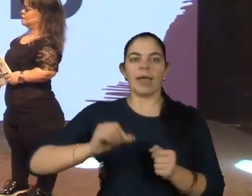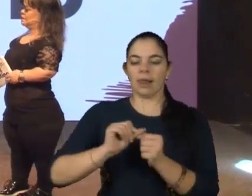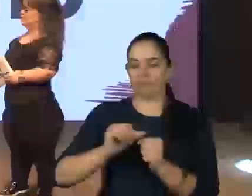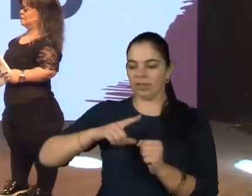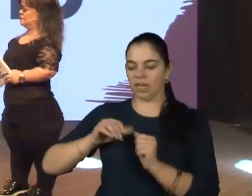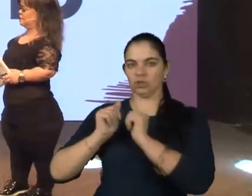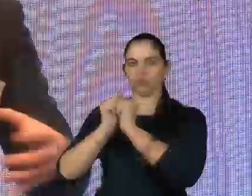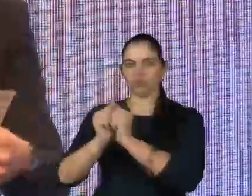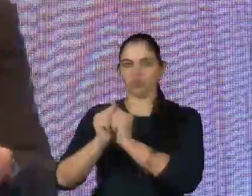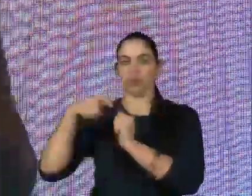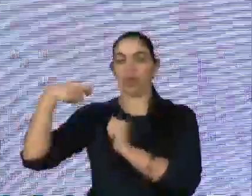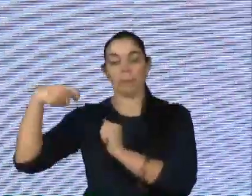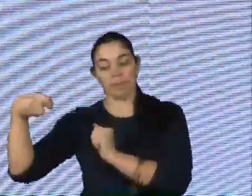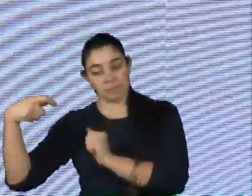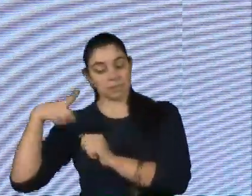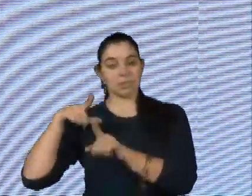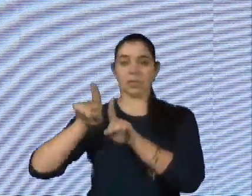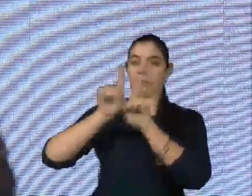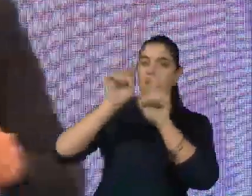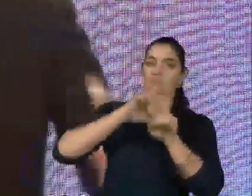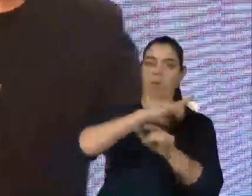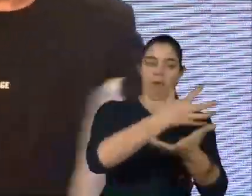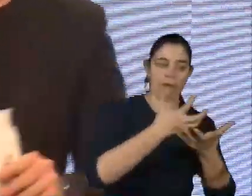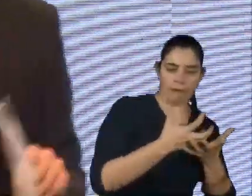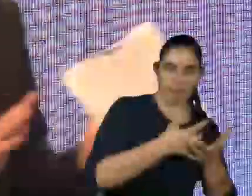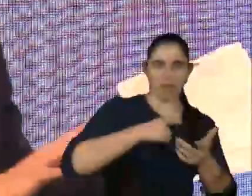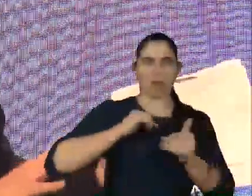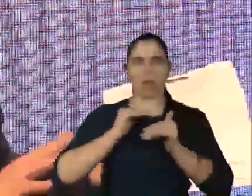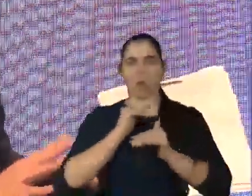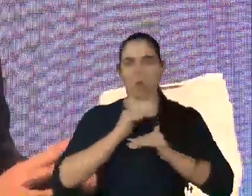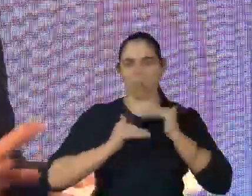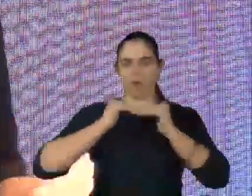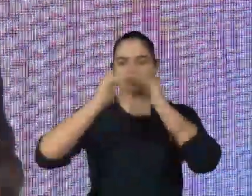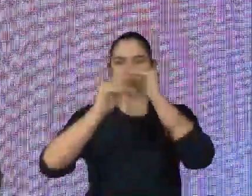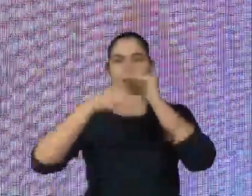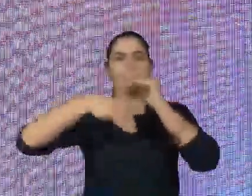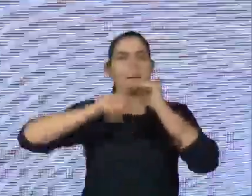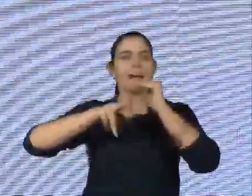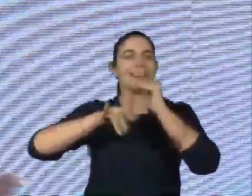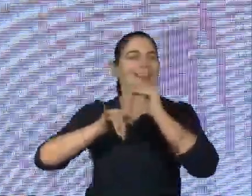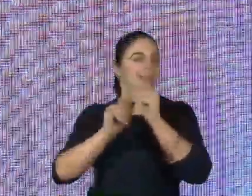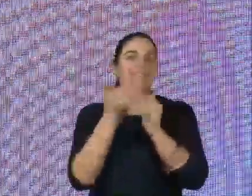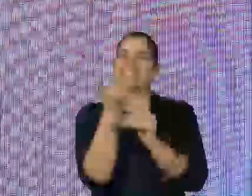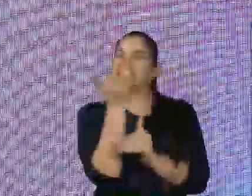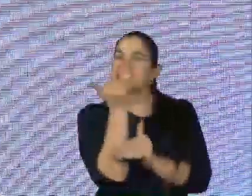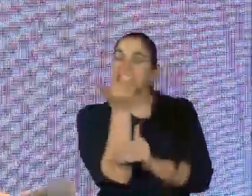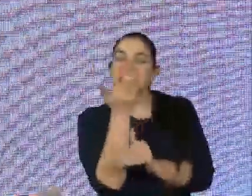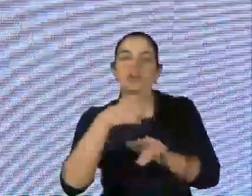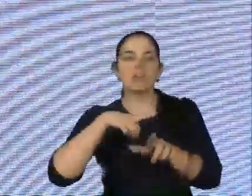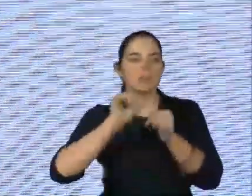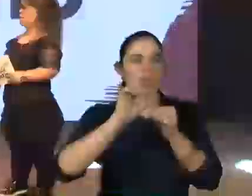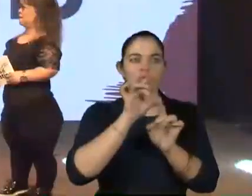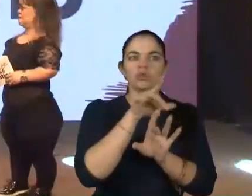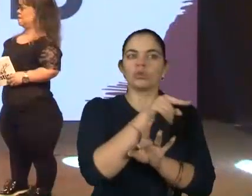a necessidade da pessoa, né, e o que ela quer. Esse processo acontece, quem faz é a Mariana, ela não tem interferência nenhuma, não é mesmo, Mari?